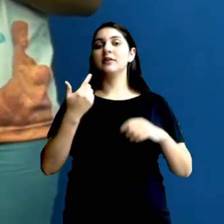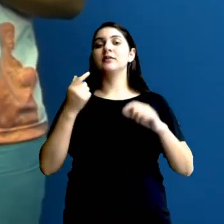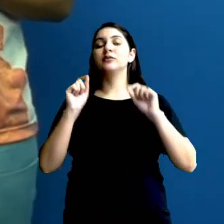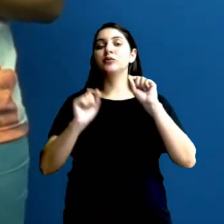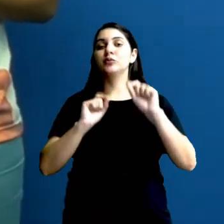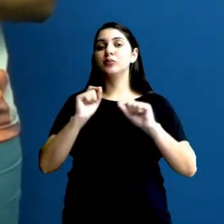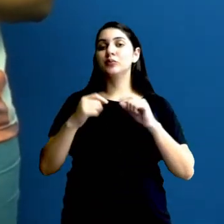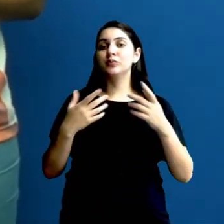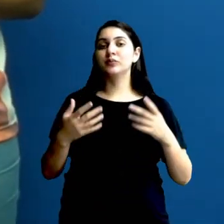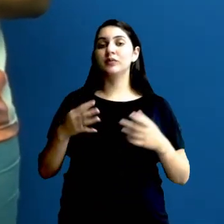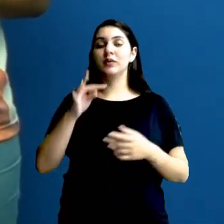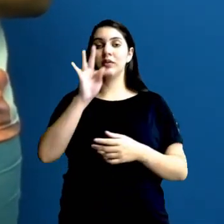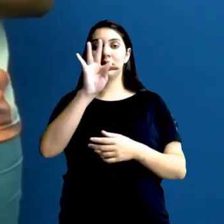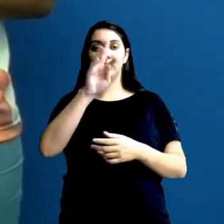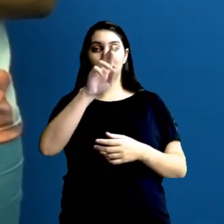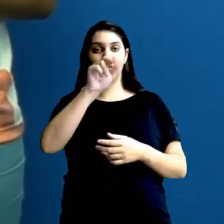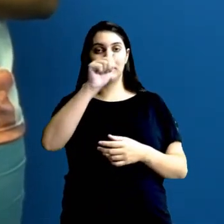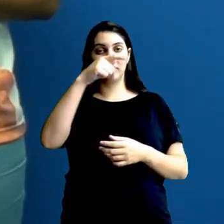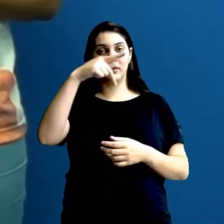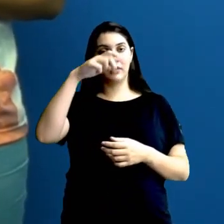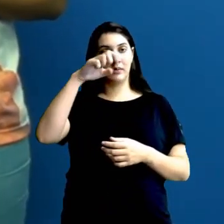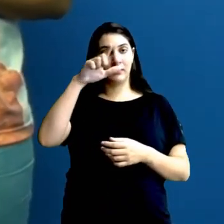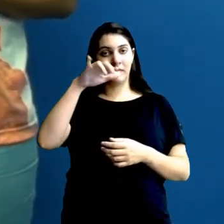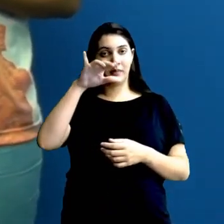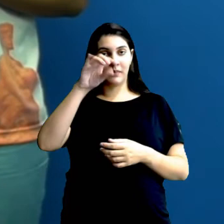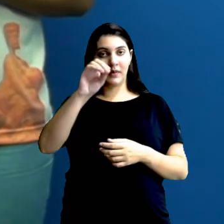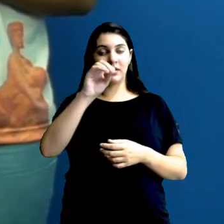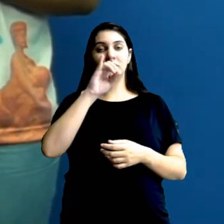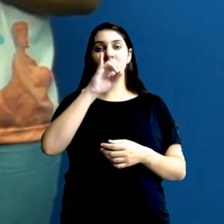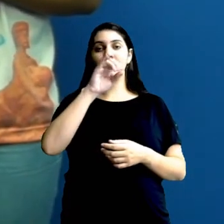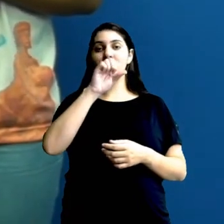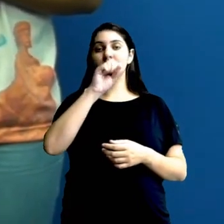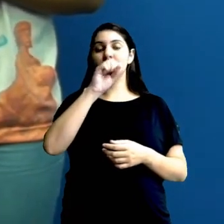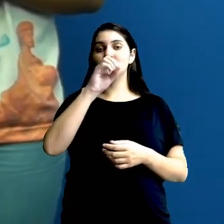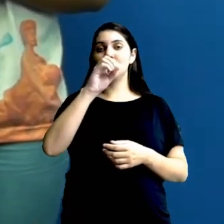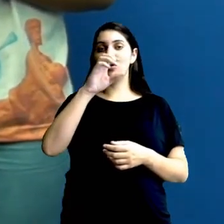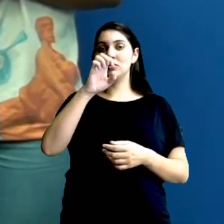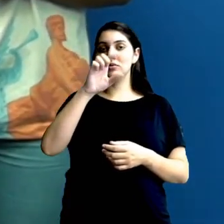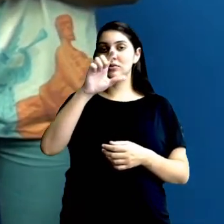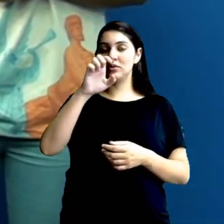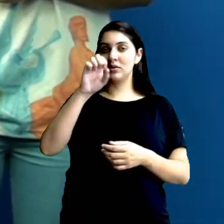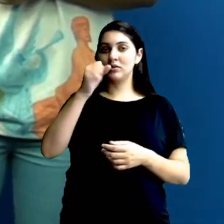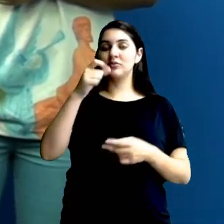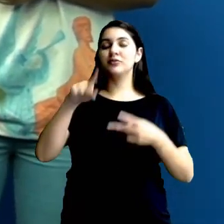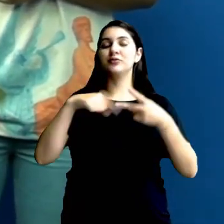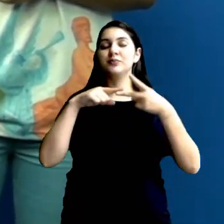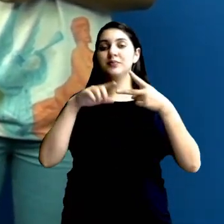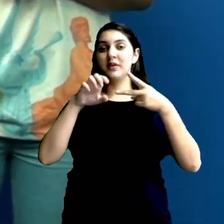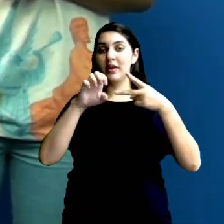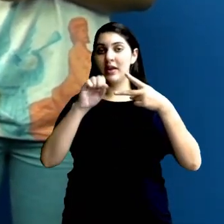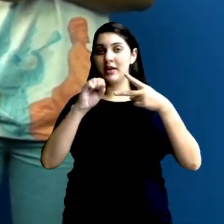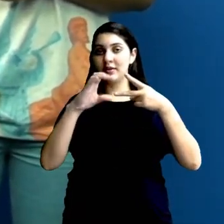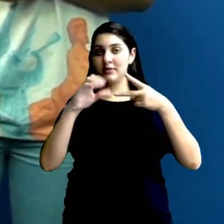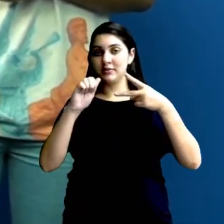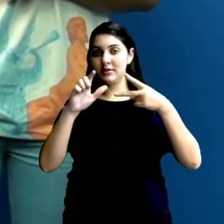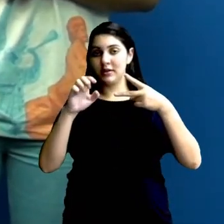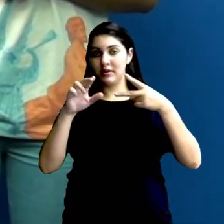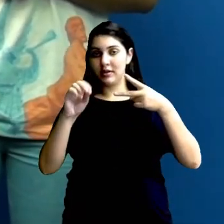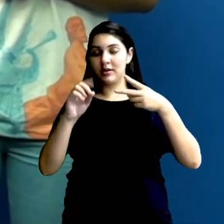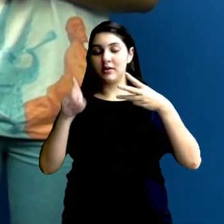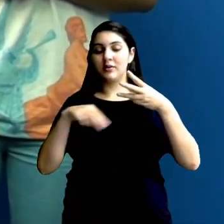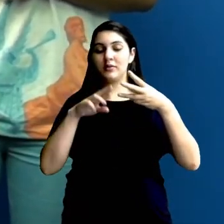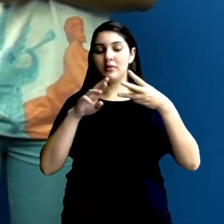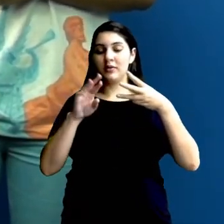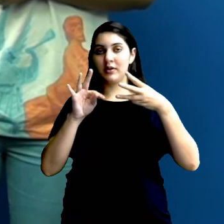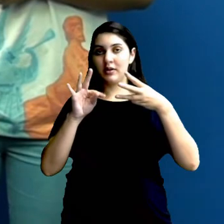em trapézio isósceles, trapézio escaleno e trapézio retângulo.